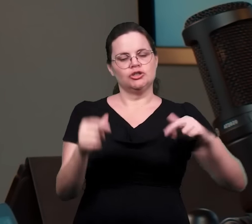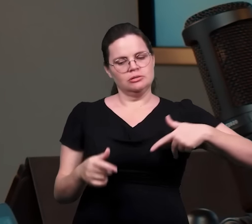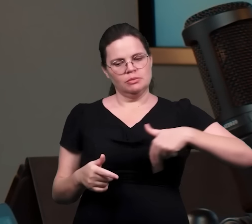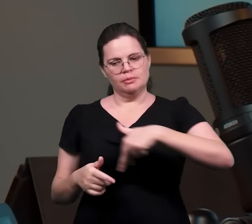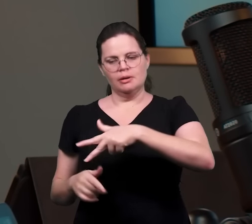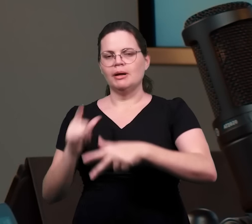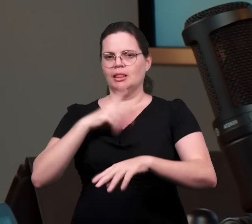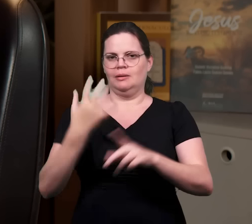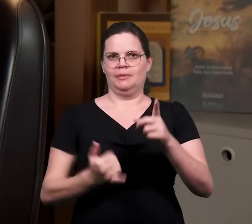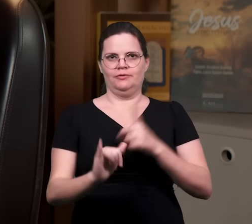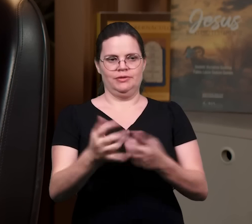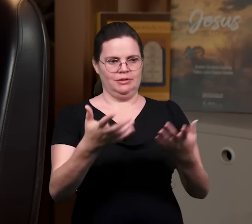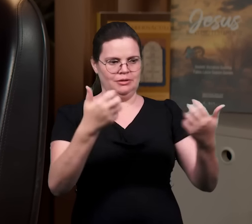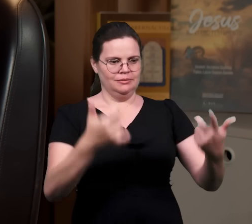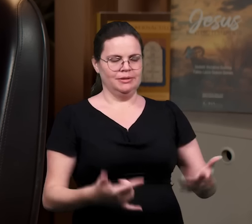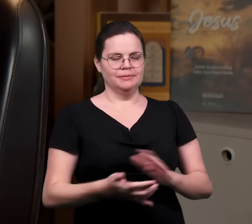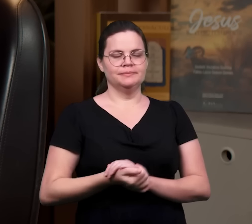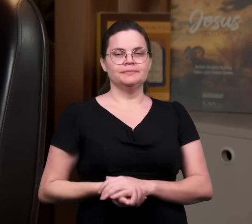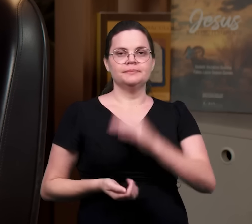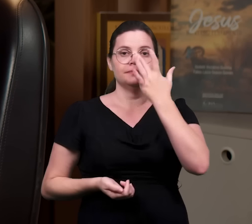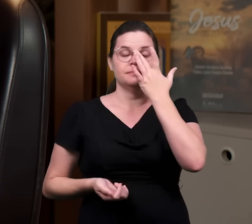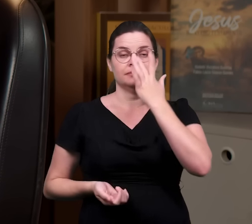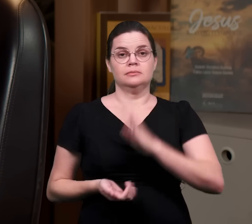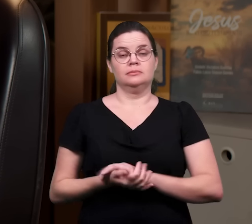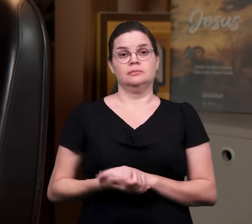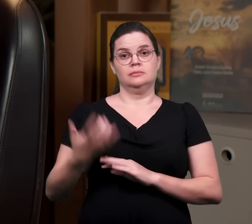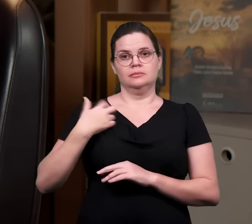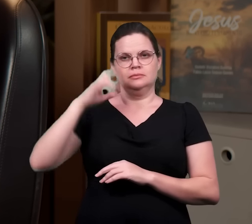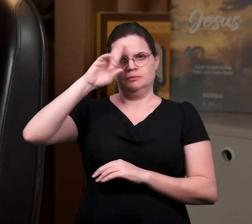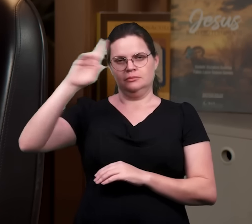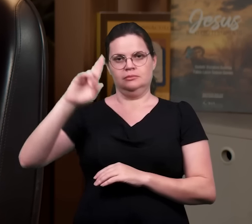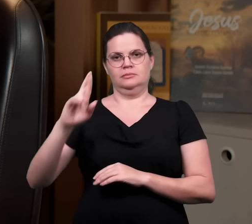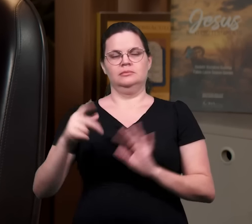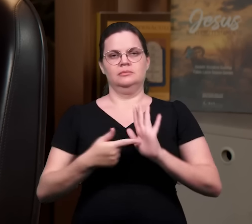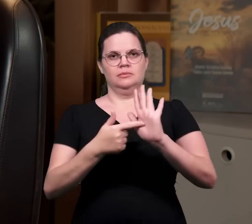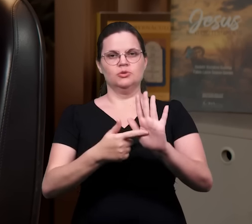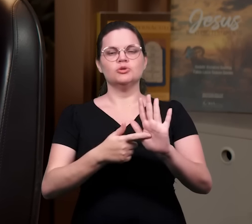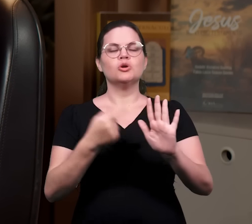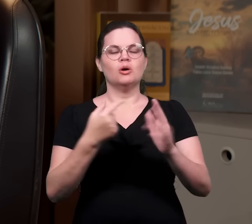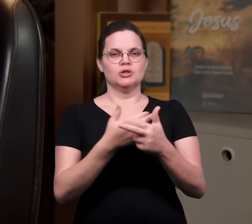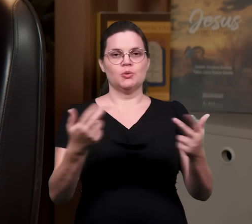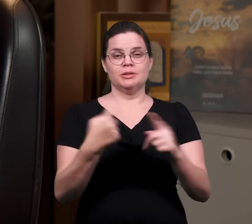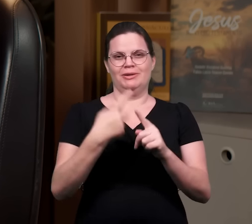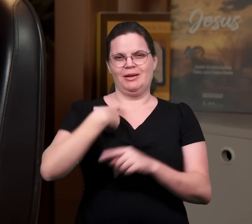caminho de 3 dias, se quiser falar. O caminho, o senhor estabeleceu, eu até lembrei de quando você falou aqui, né,